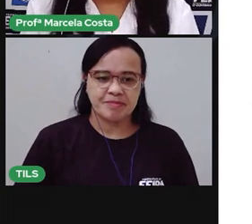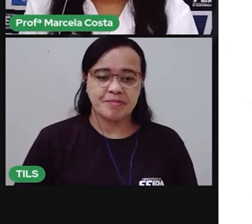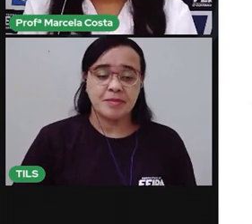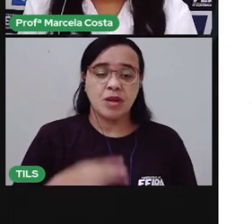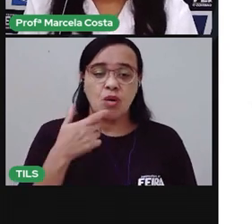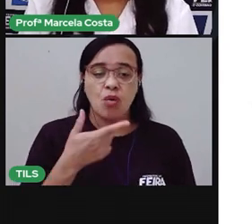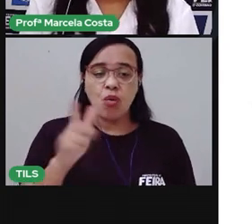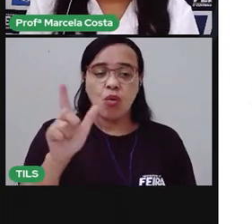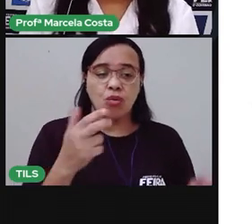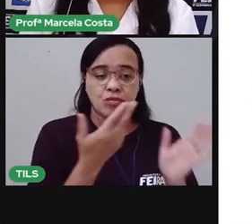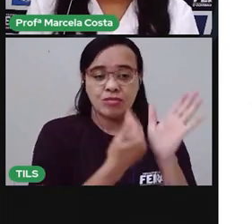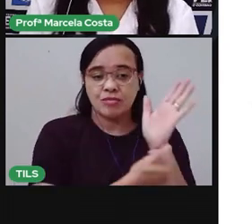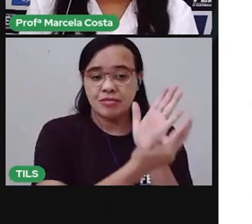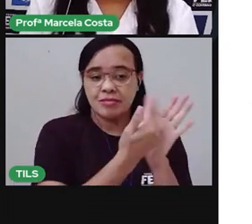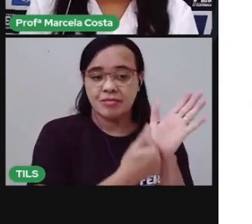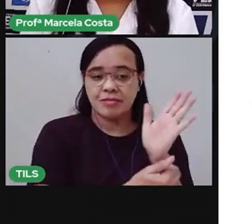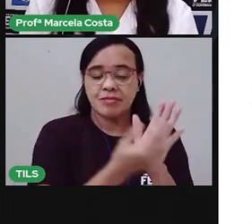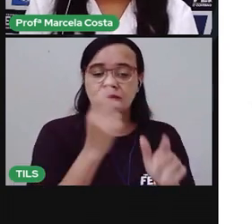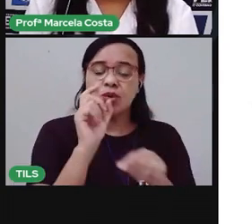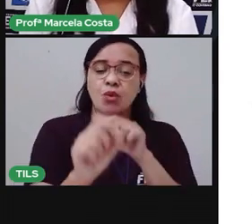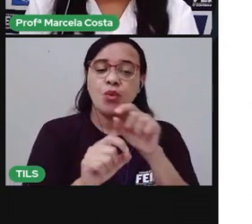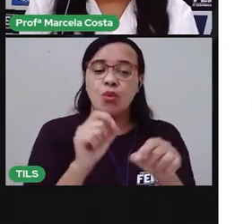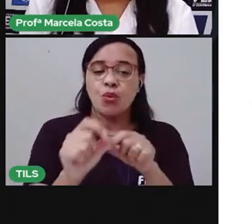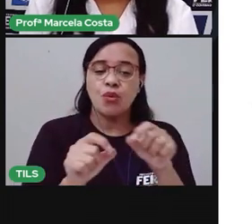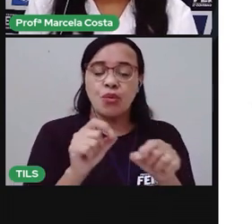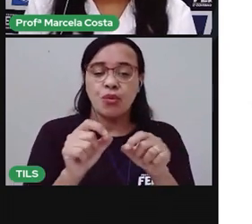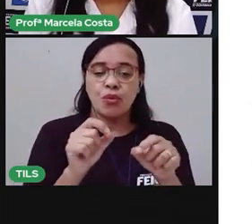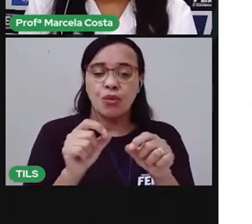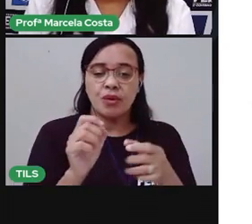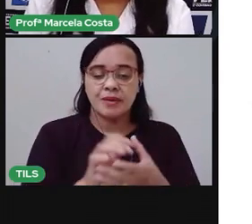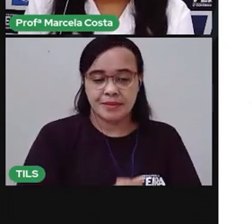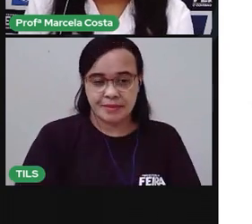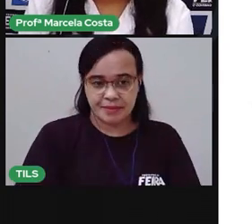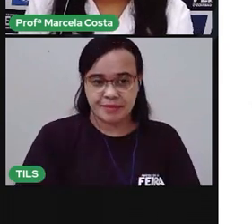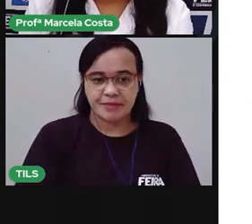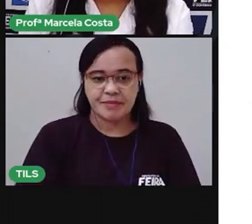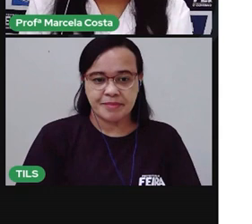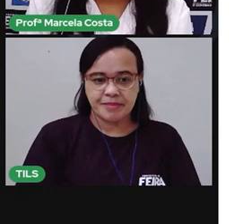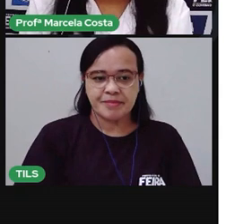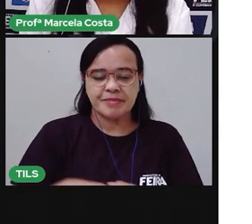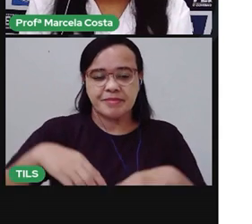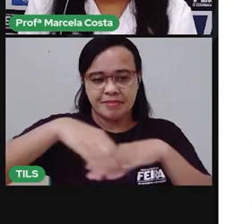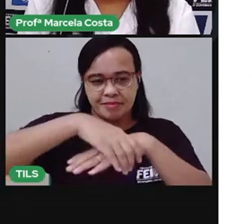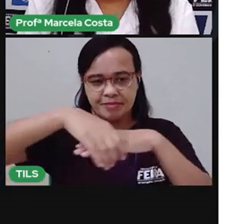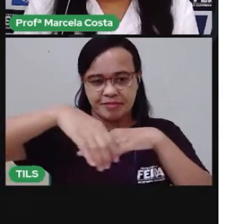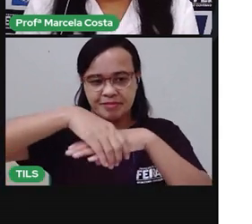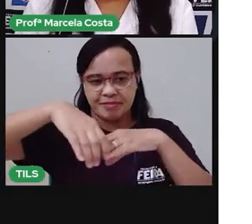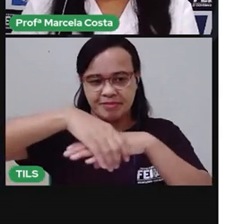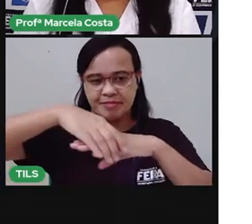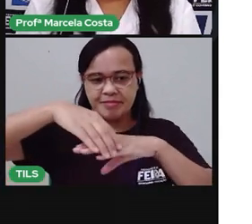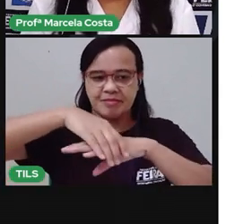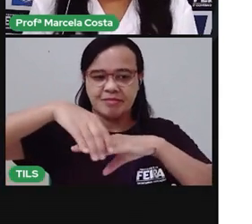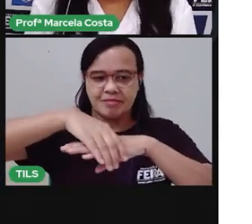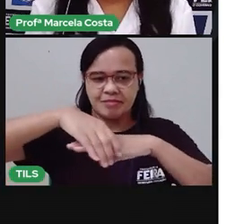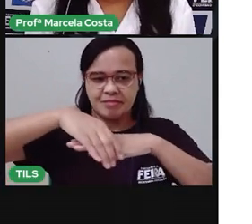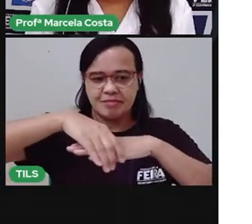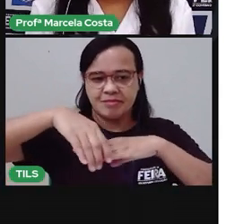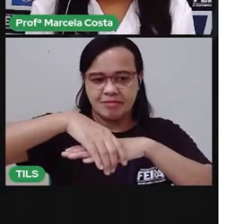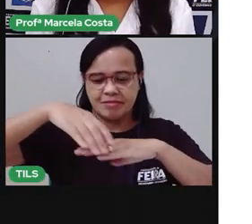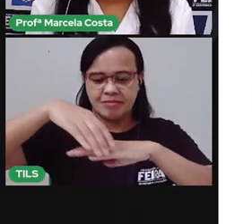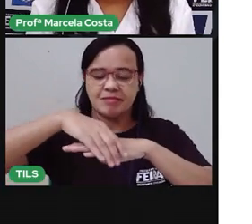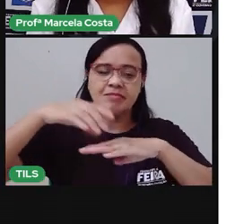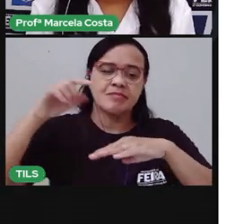O que é essa imagem aqui tá representando o quê e o sapato né quando eu